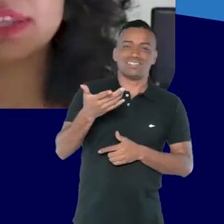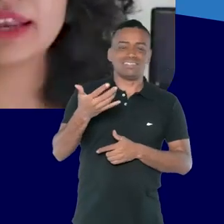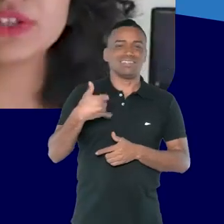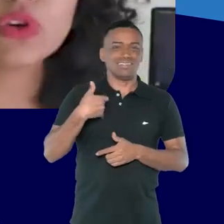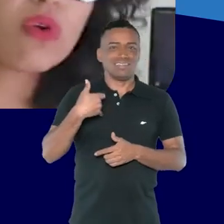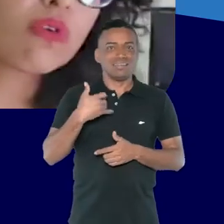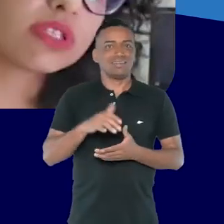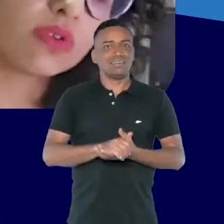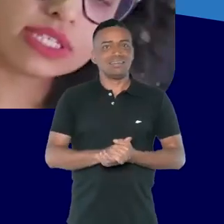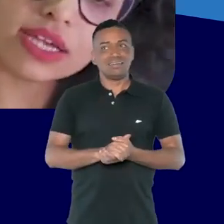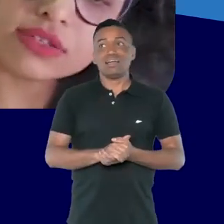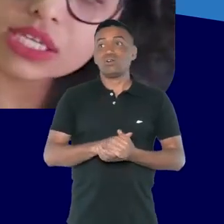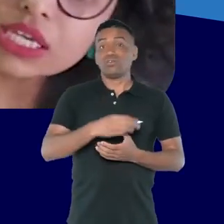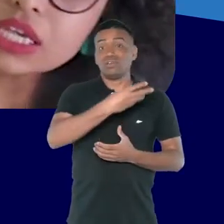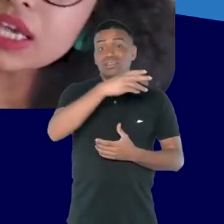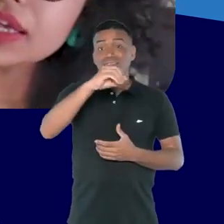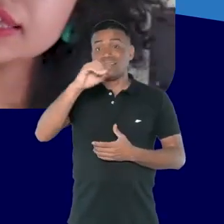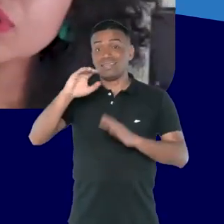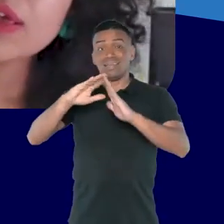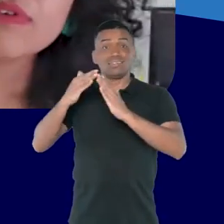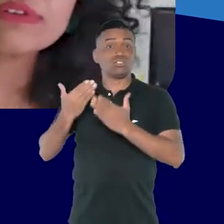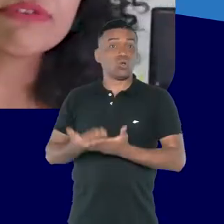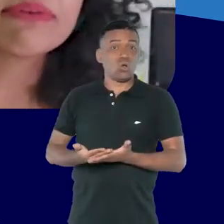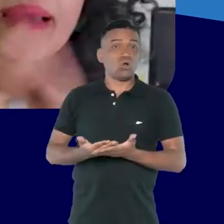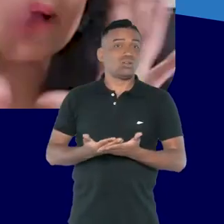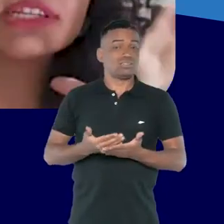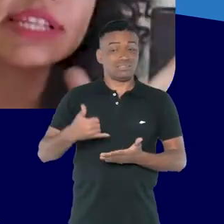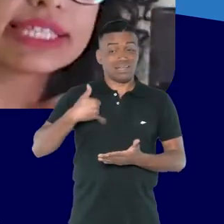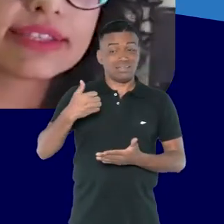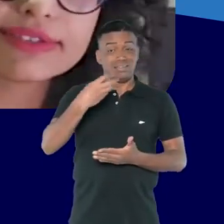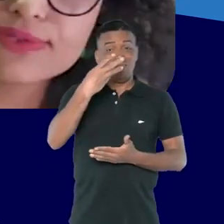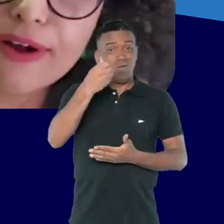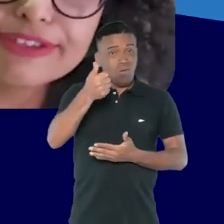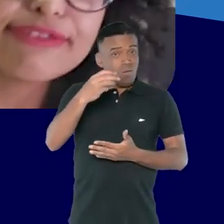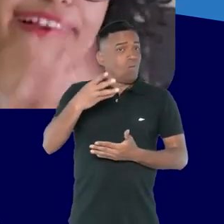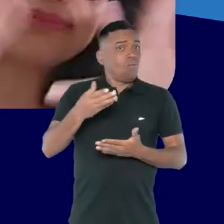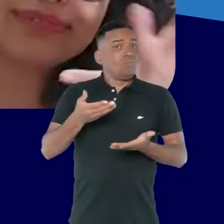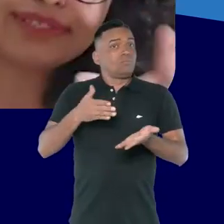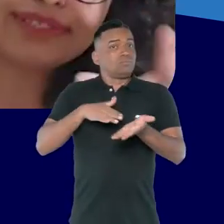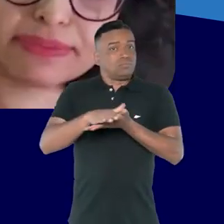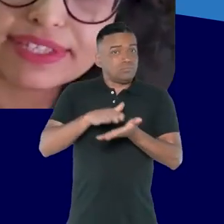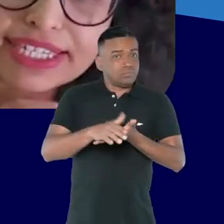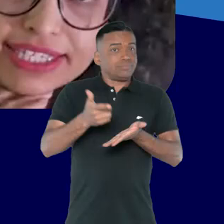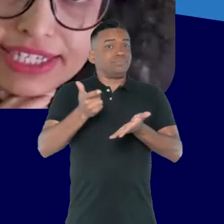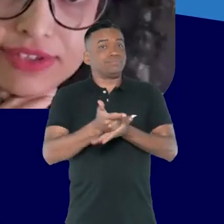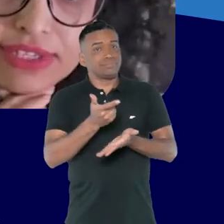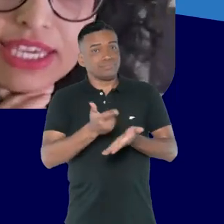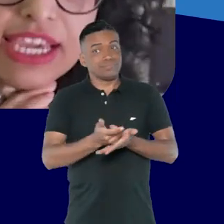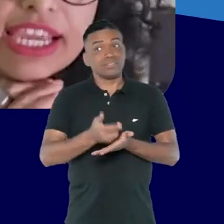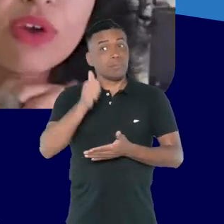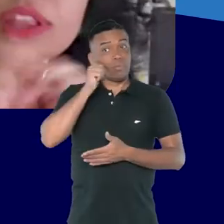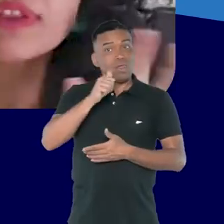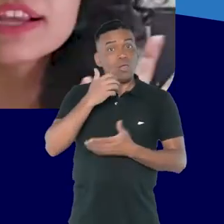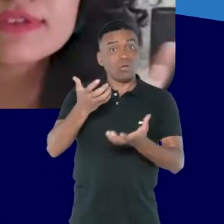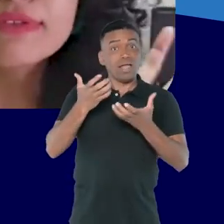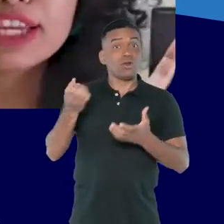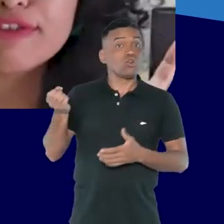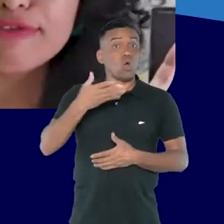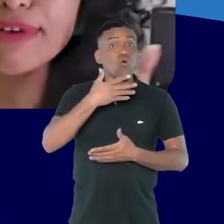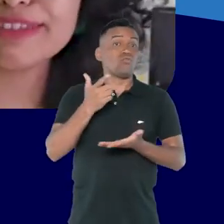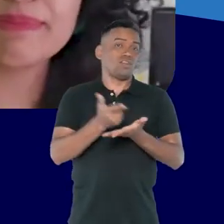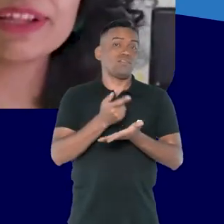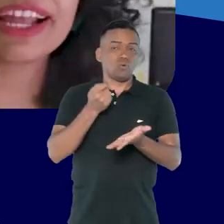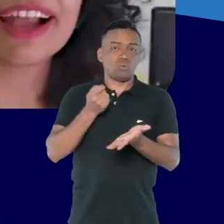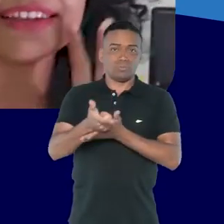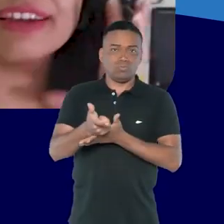com essa faixa etária de 11, 12 anos. Então, eu já fui a mais de 300 escolas, eu faço isso desde os meus 13 anos. E quando eu lanço